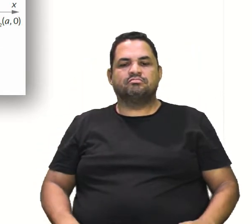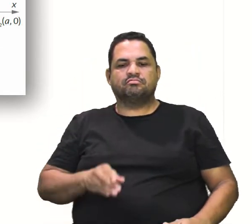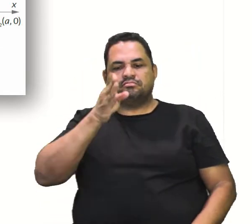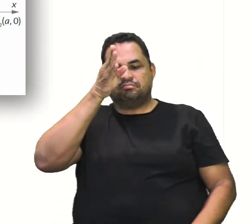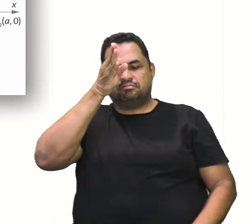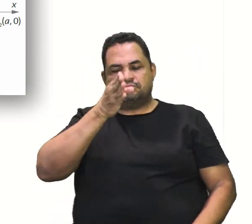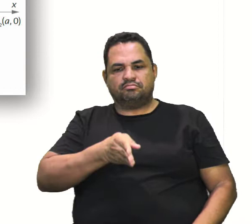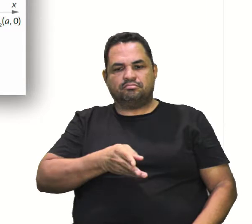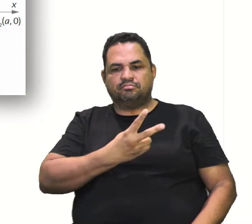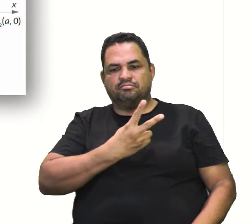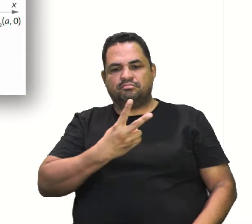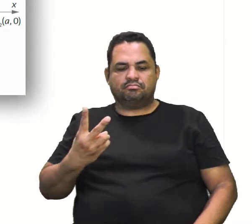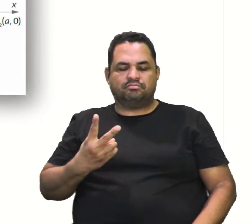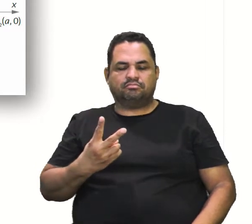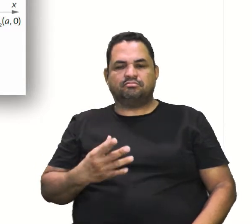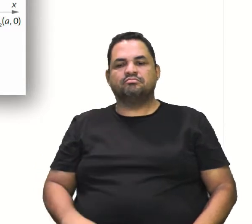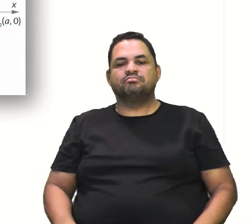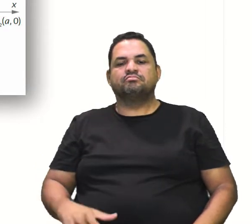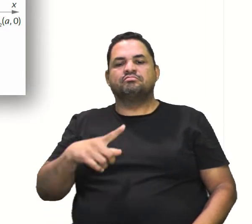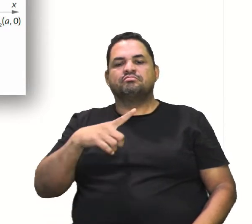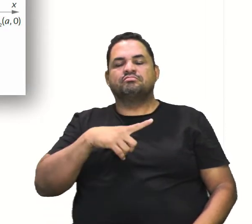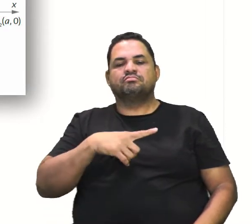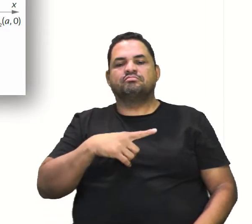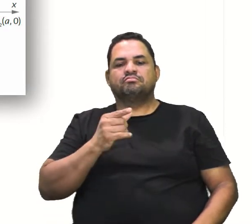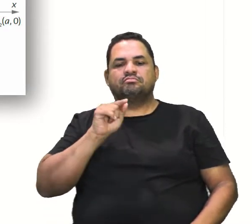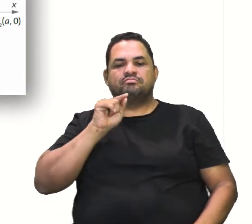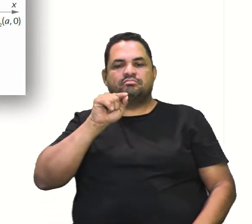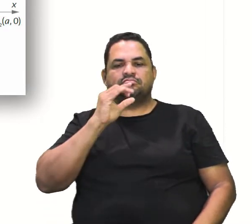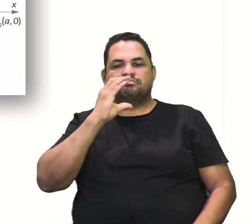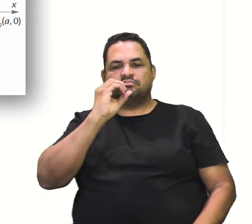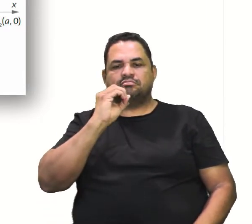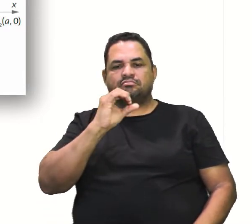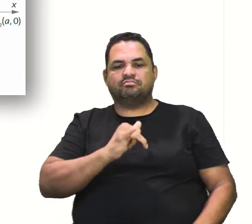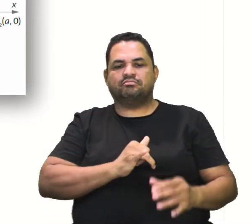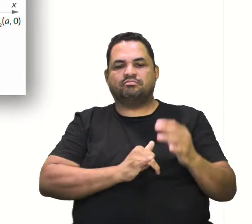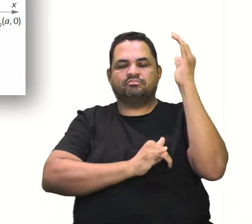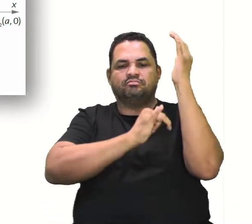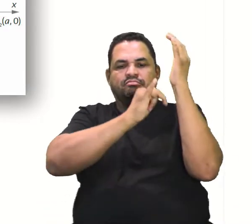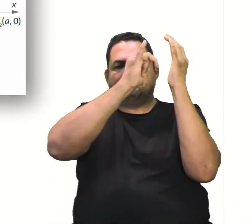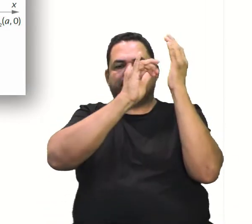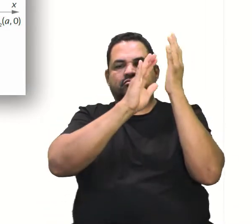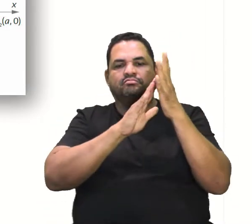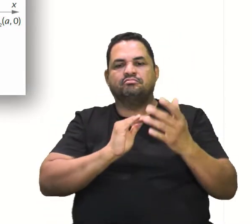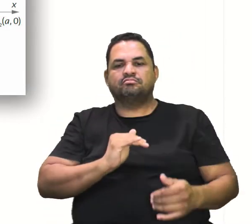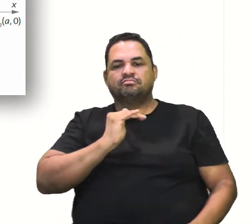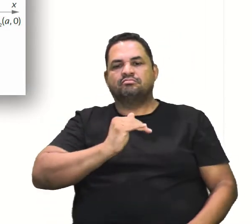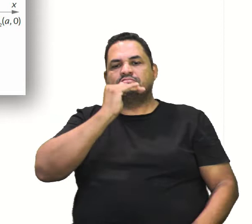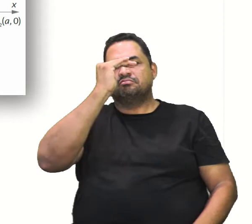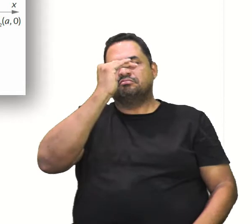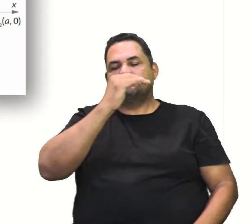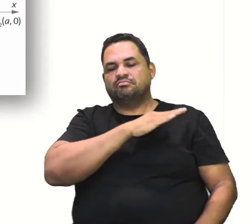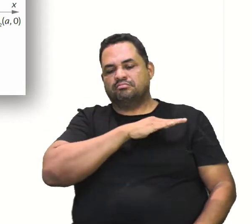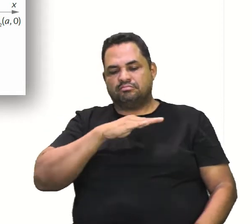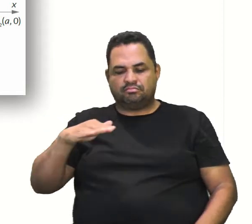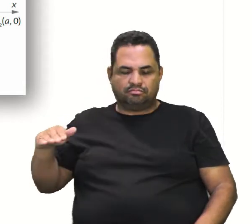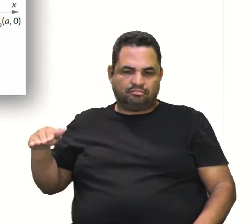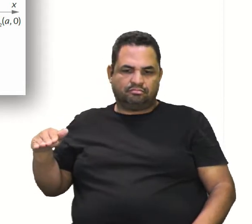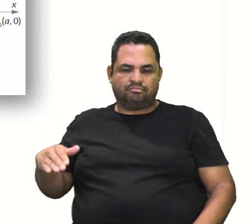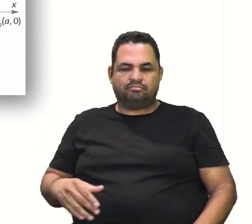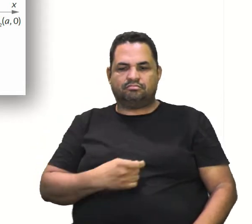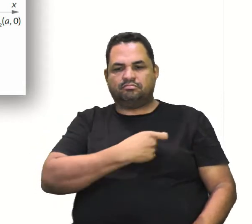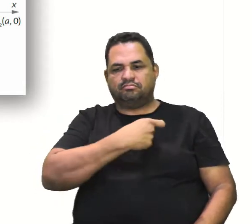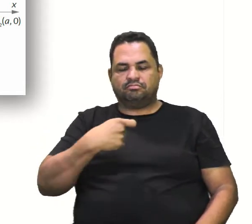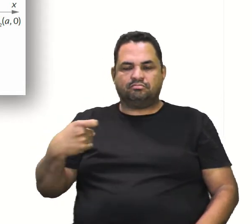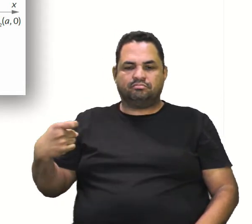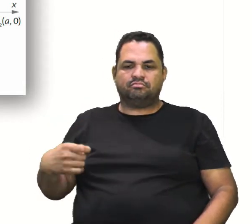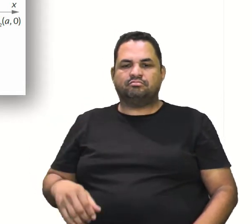maior e os dois eixos maiores vão ter um ponto zero para o Y, porque eles são marcados em cima do eixo X. Então vai ser o